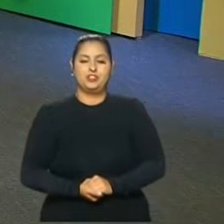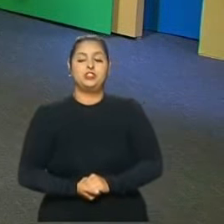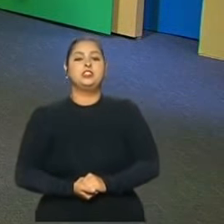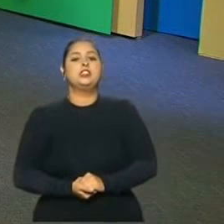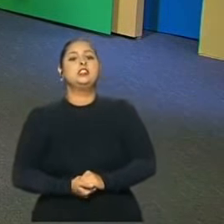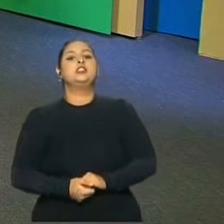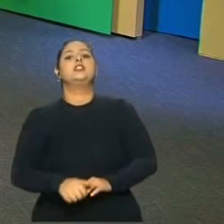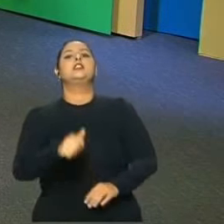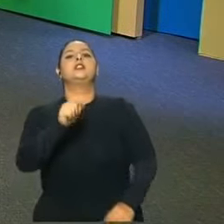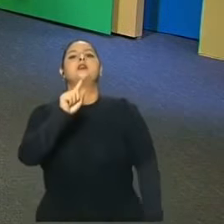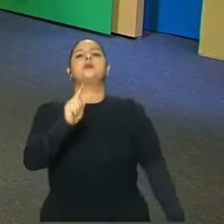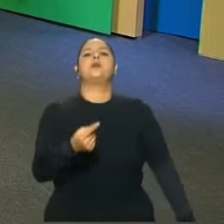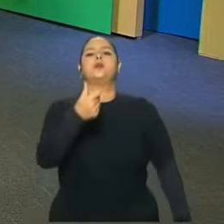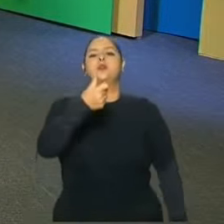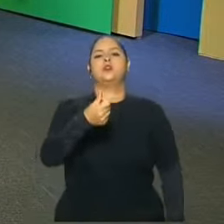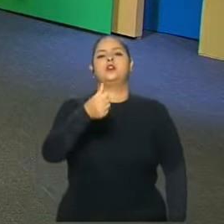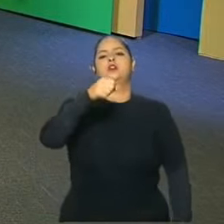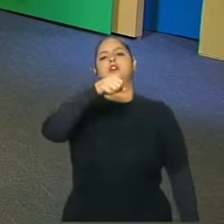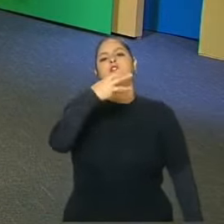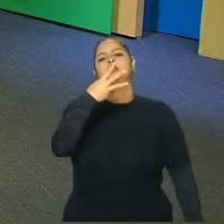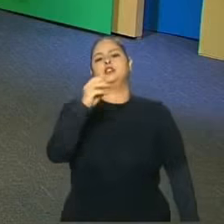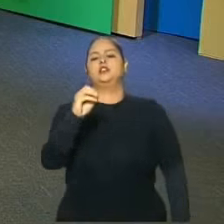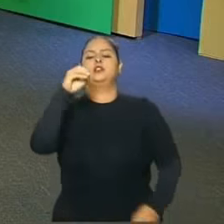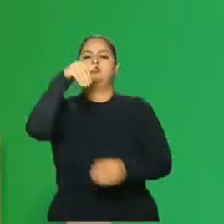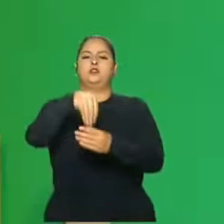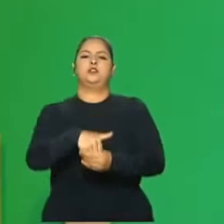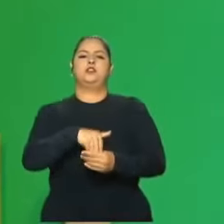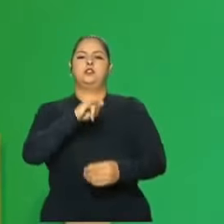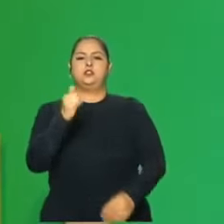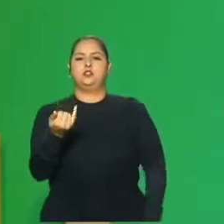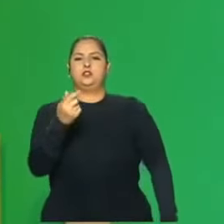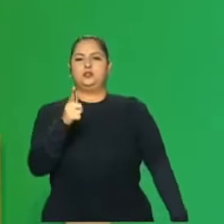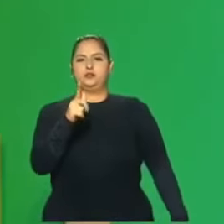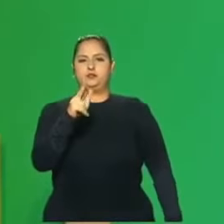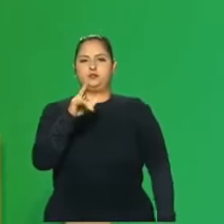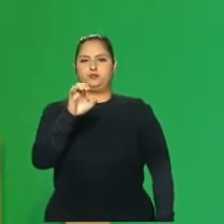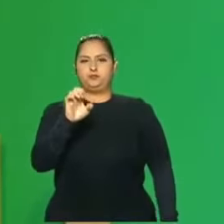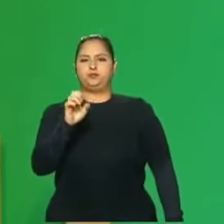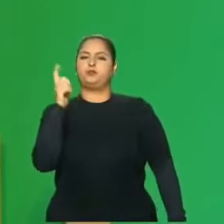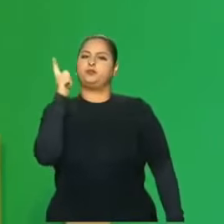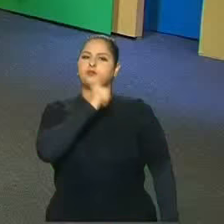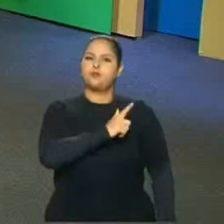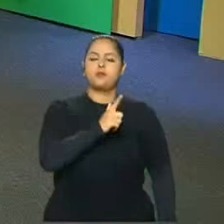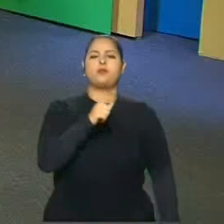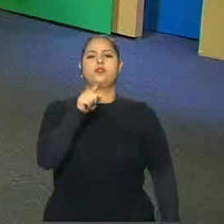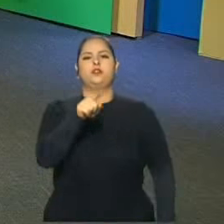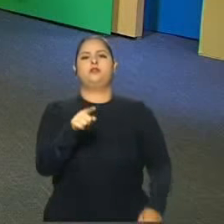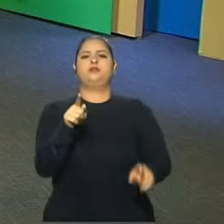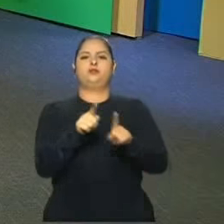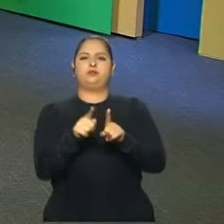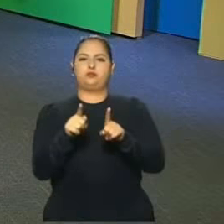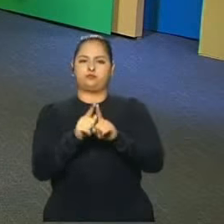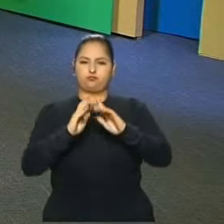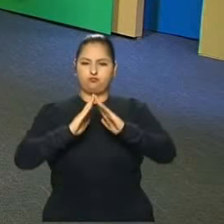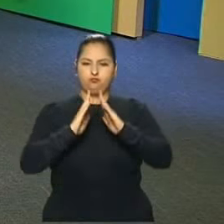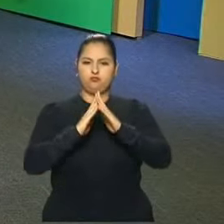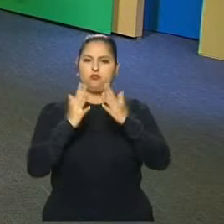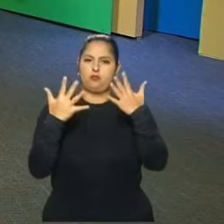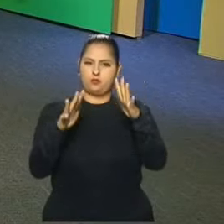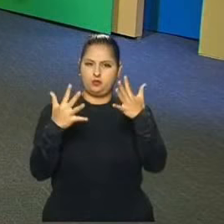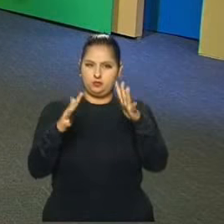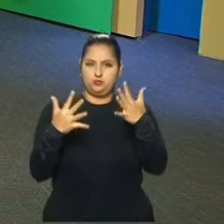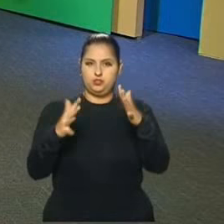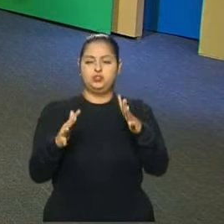Com 1930 votos, a Julie Vine levou esse troféu para casa. Parabéns, Julie Vine.